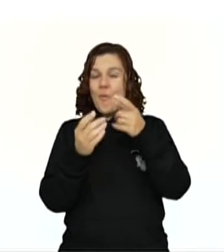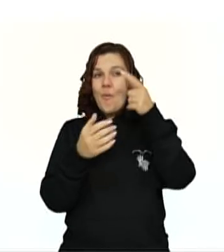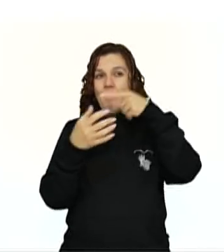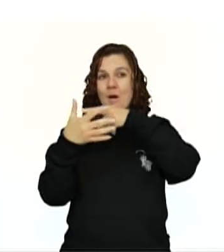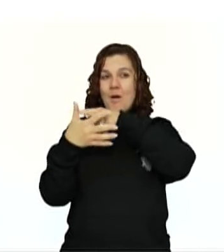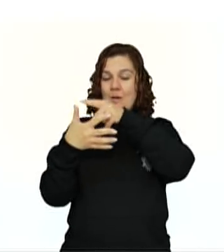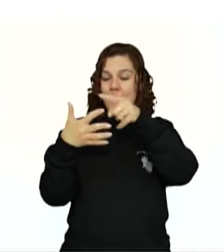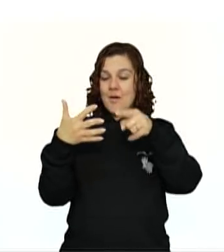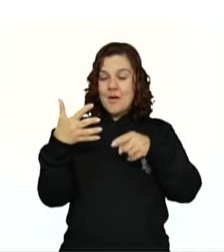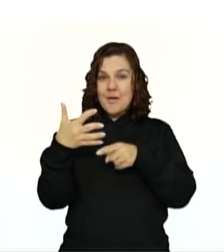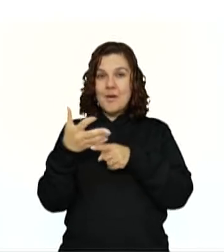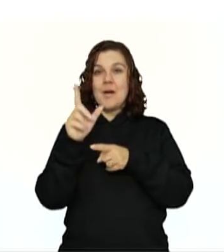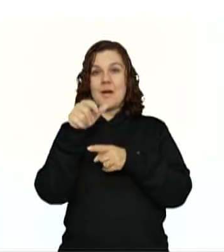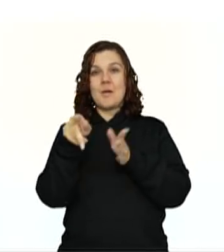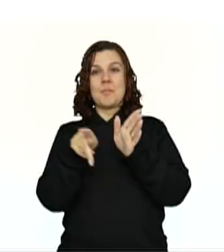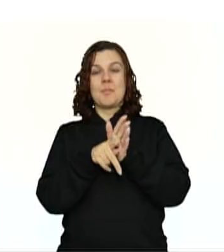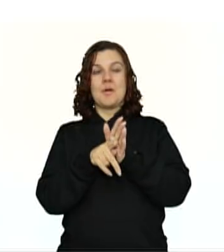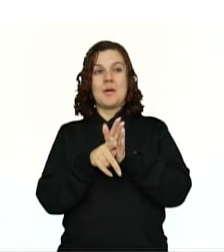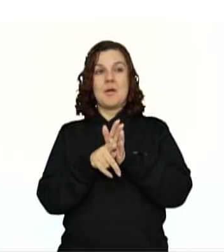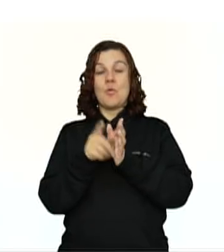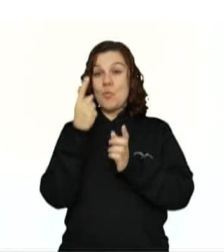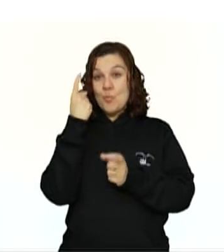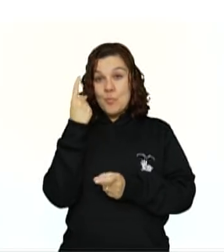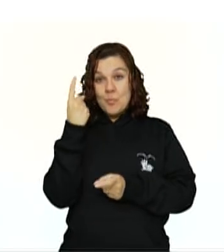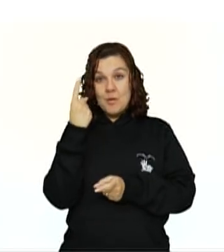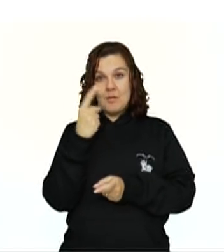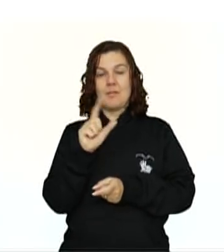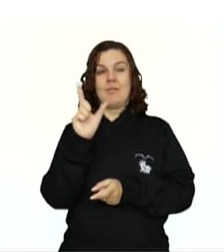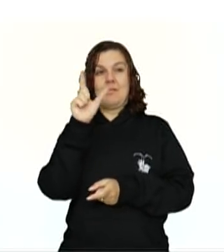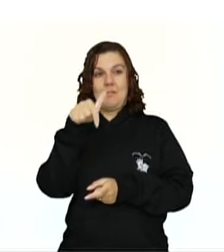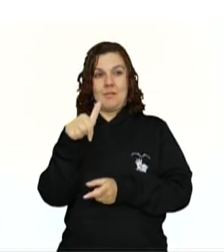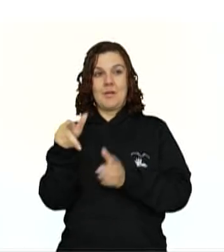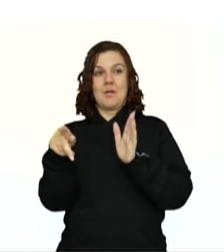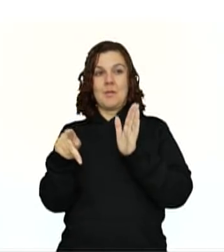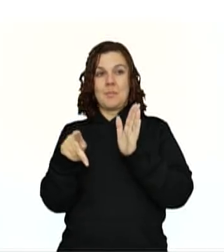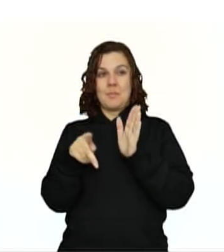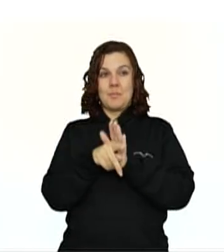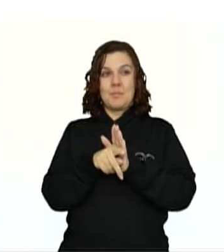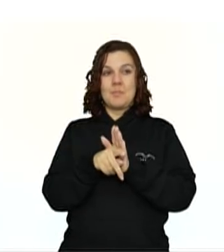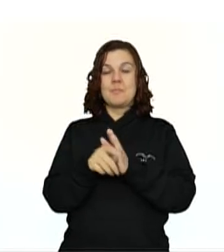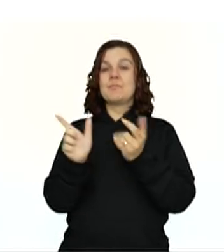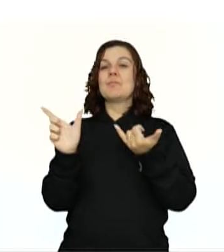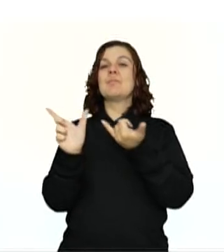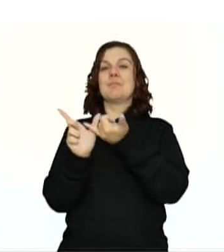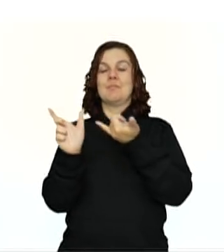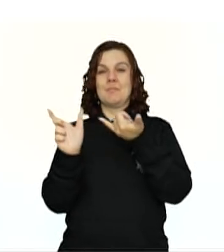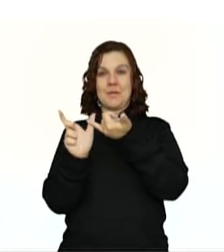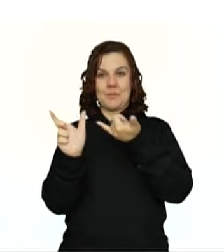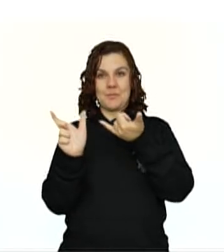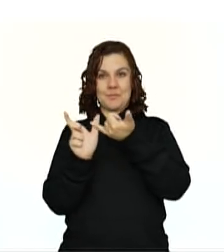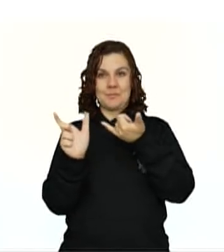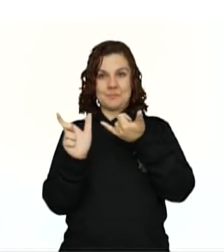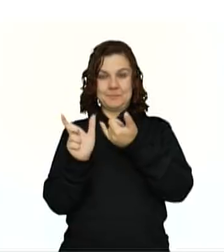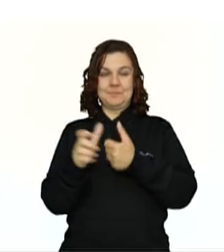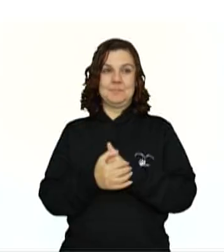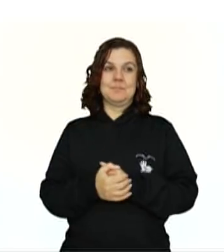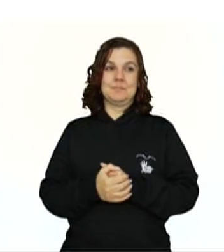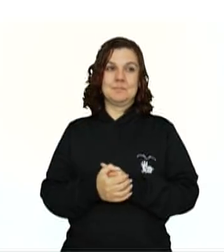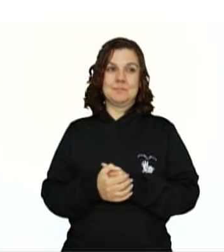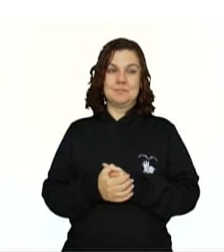dessa alternativa é apenas uma. Nós consideramos